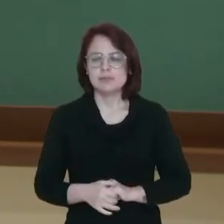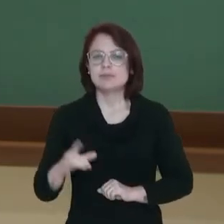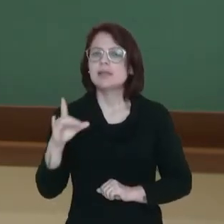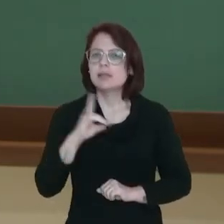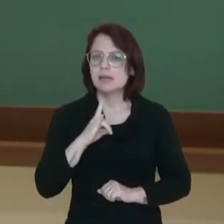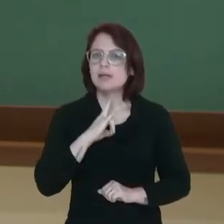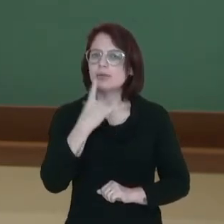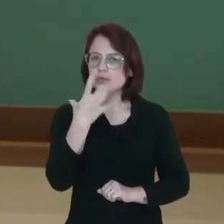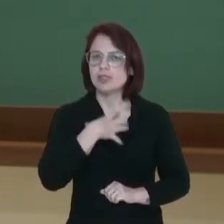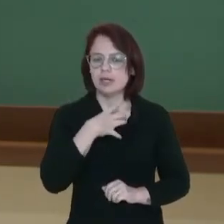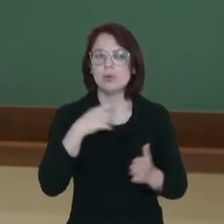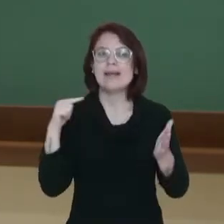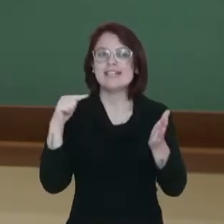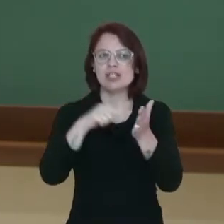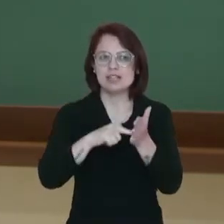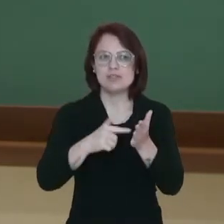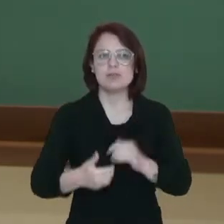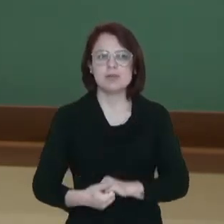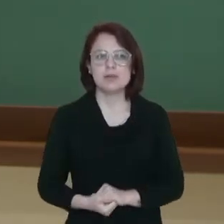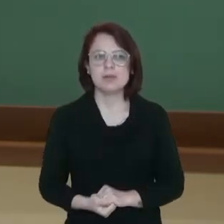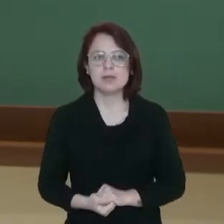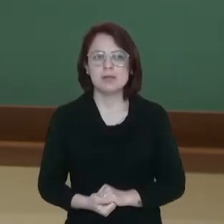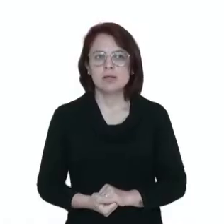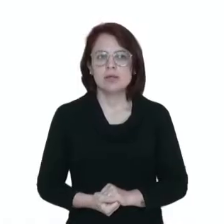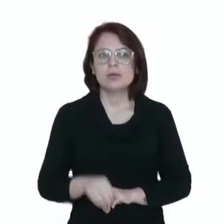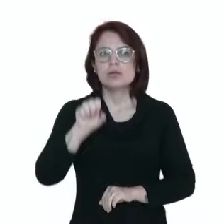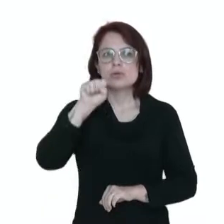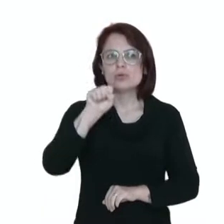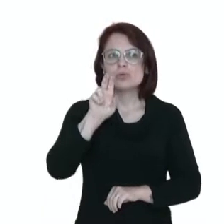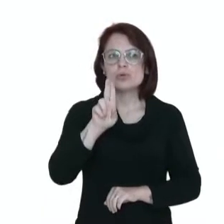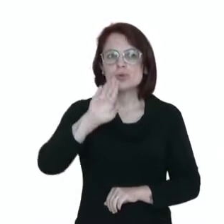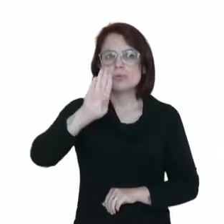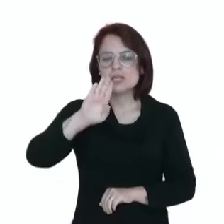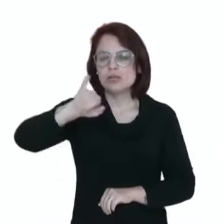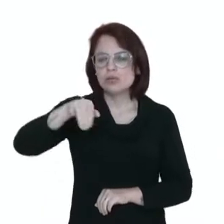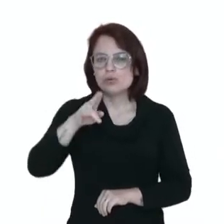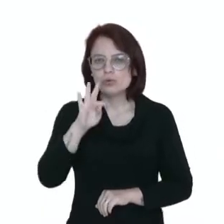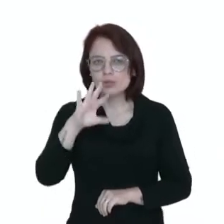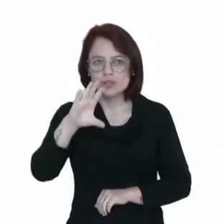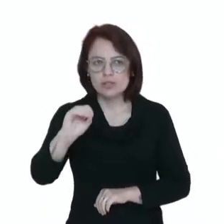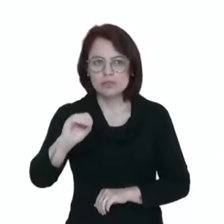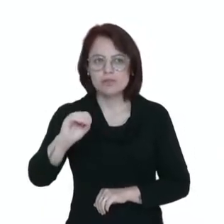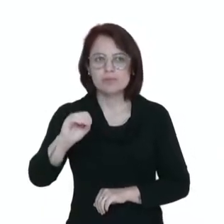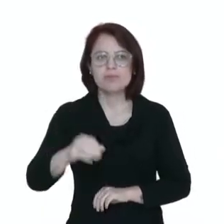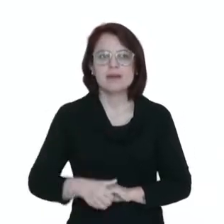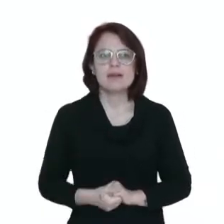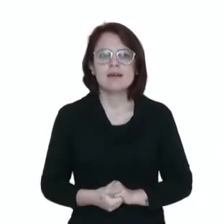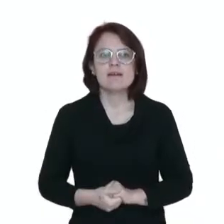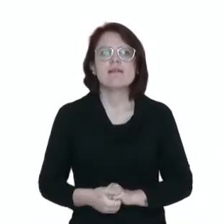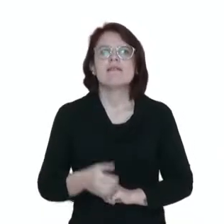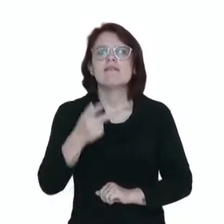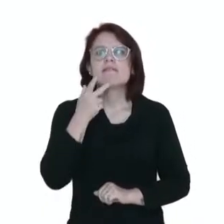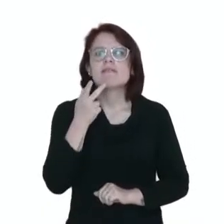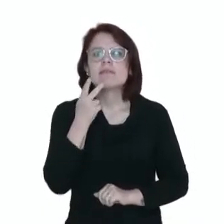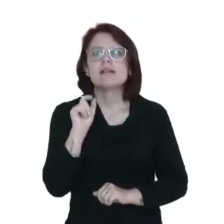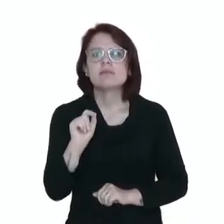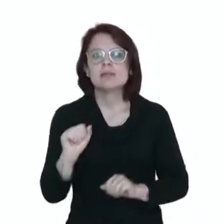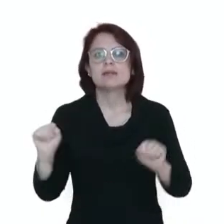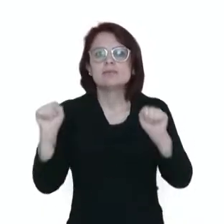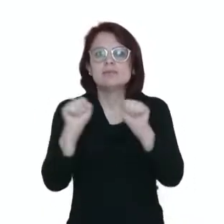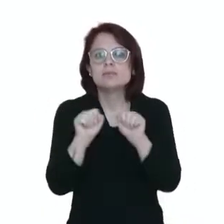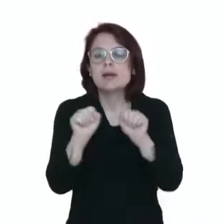modo indicativo. Agora, o modo subjuntivo, que é menos usual, ele expressa uma ação que